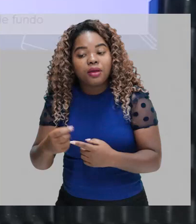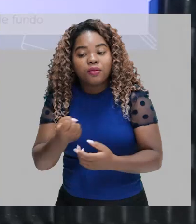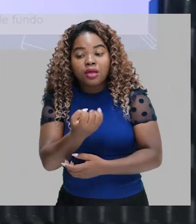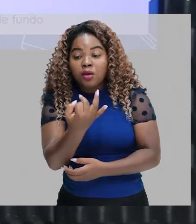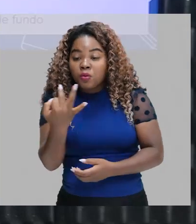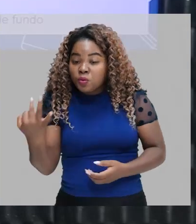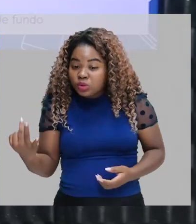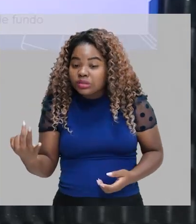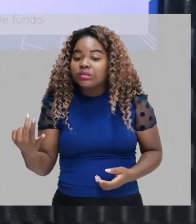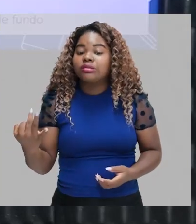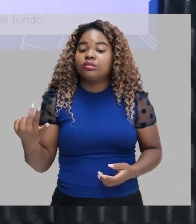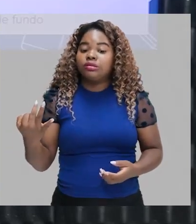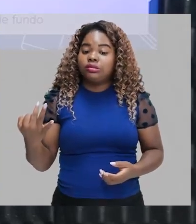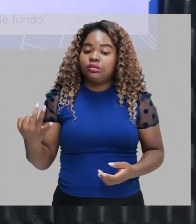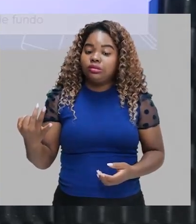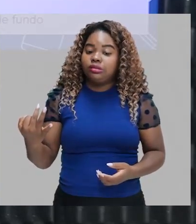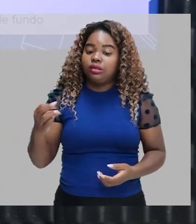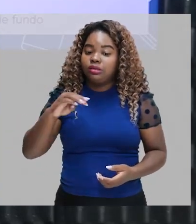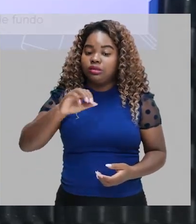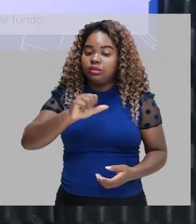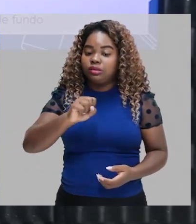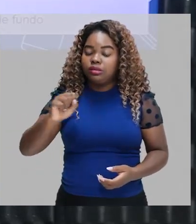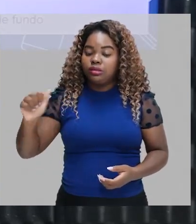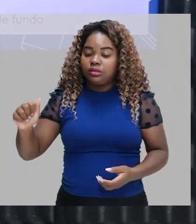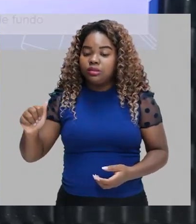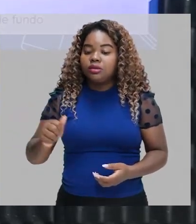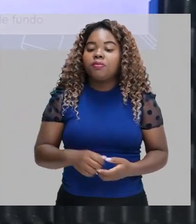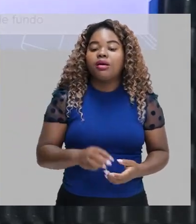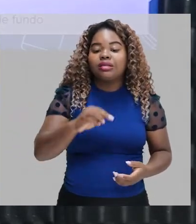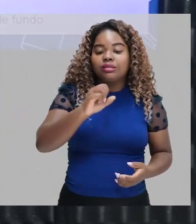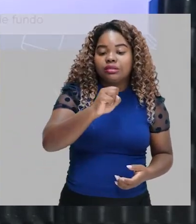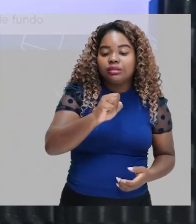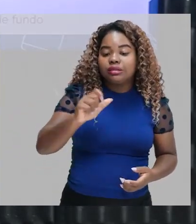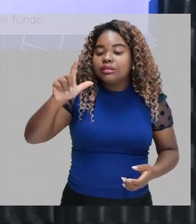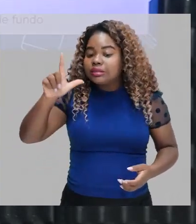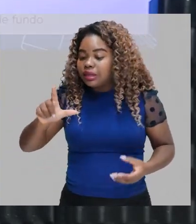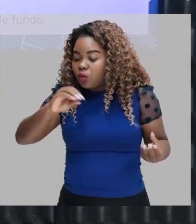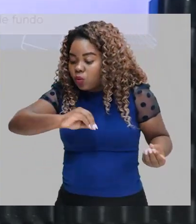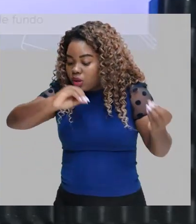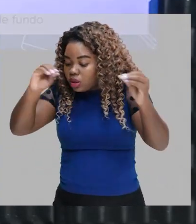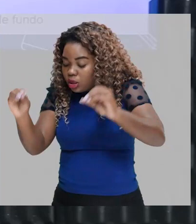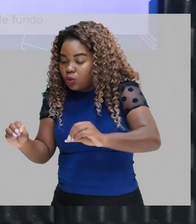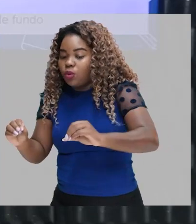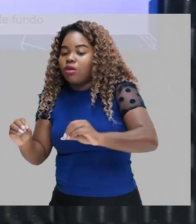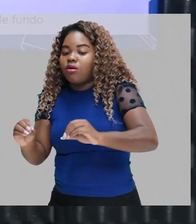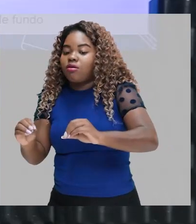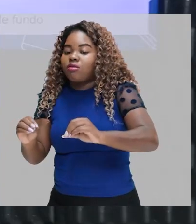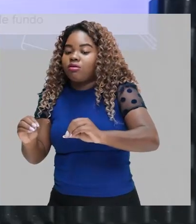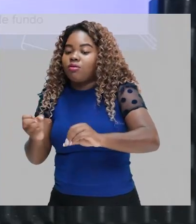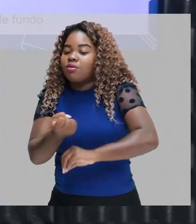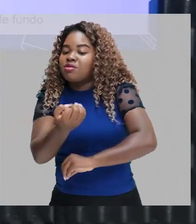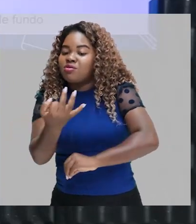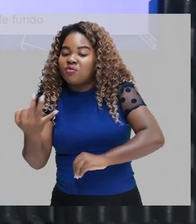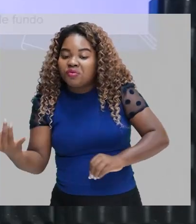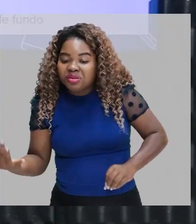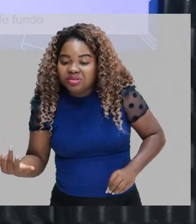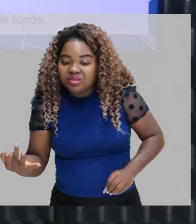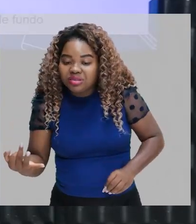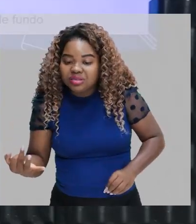máxima, a quantidade de sal, de soluto adicionada, está sendo uma quantidade, um